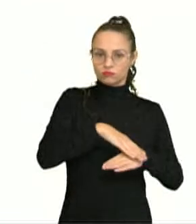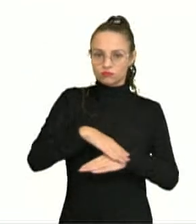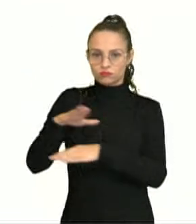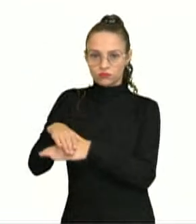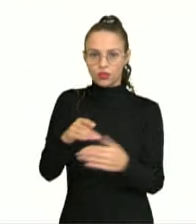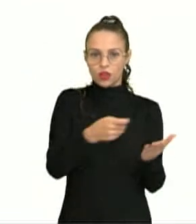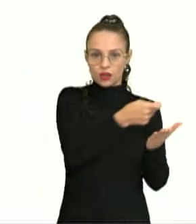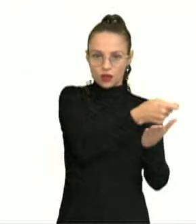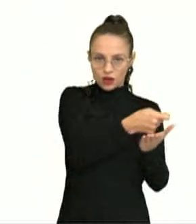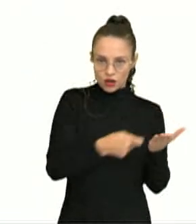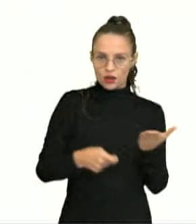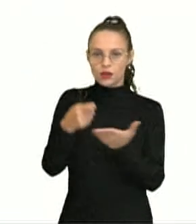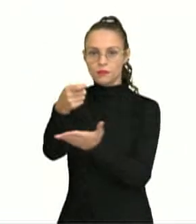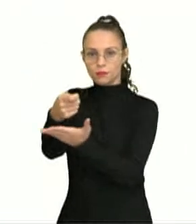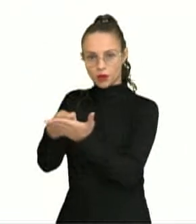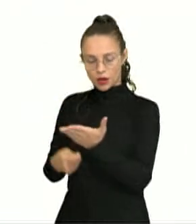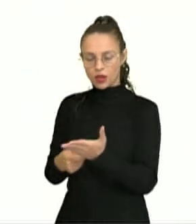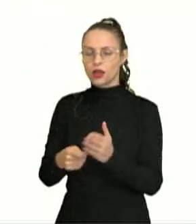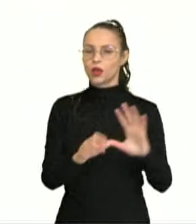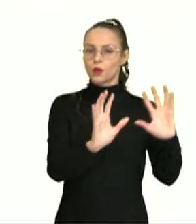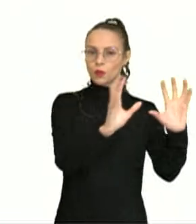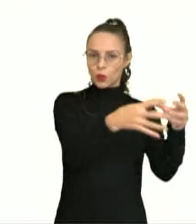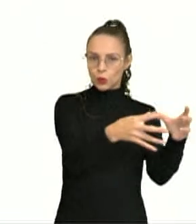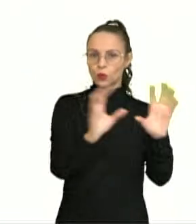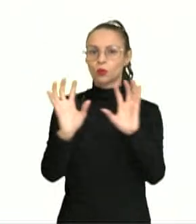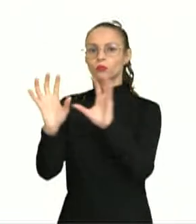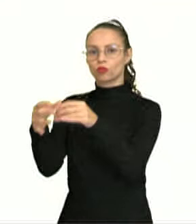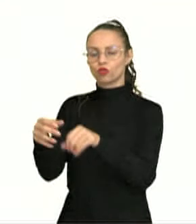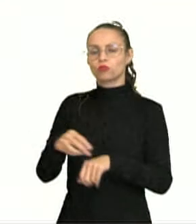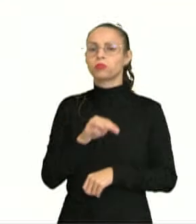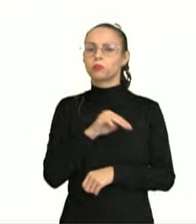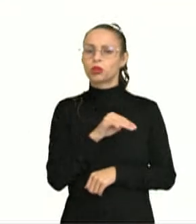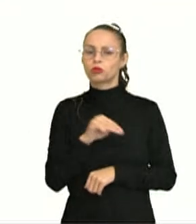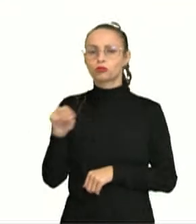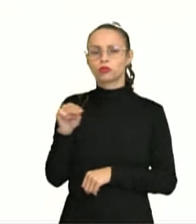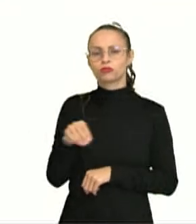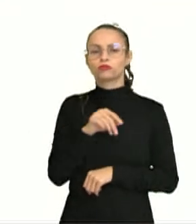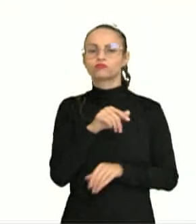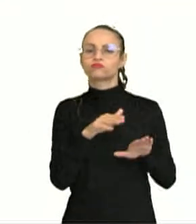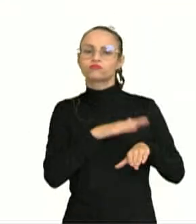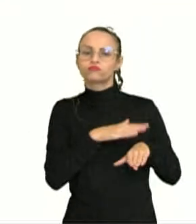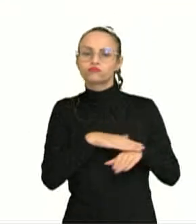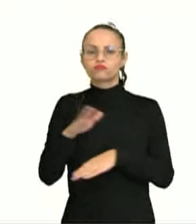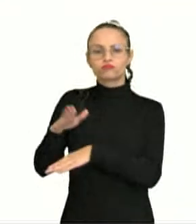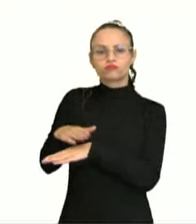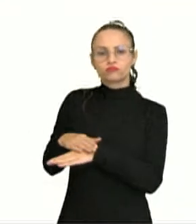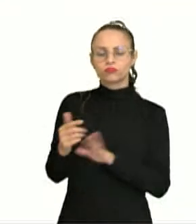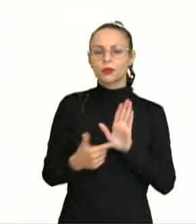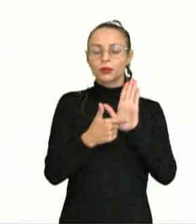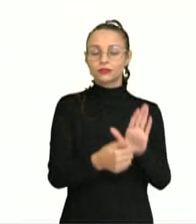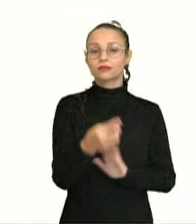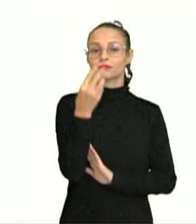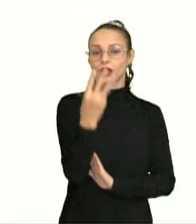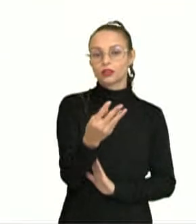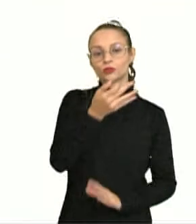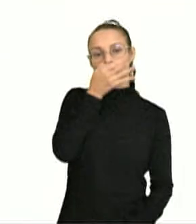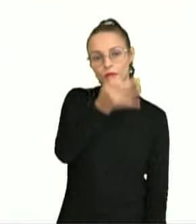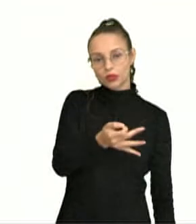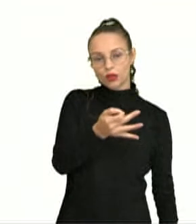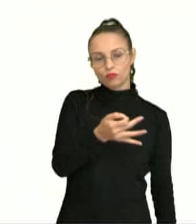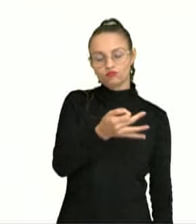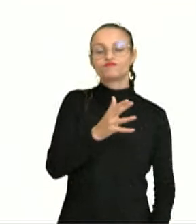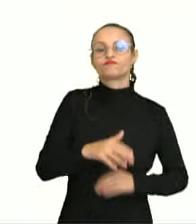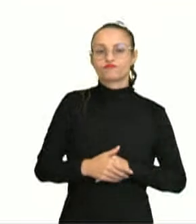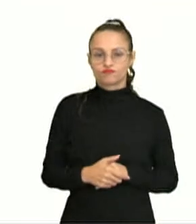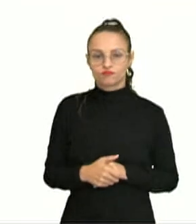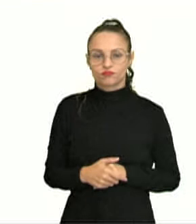argumentos, né? Cada grupo terá alguns minutos para apresentar oralmente ao menos 3 posicionamentos. Então, quando a gente pede aqui,